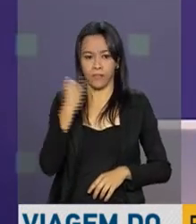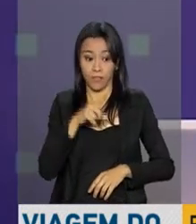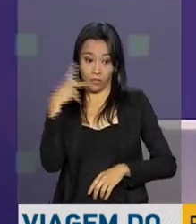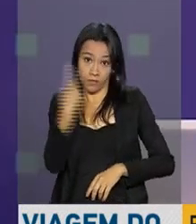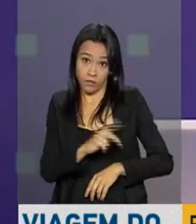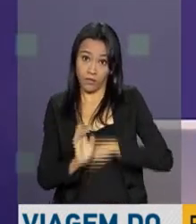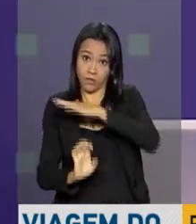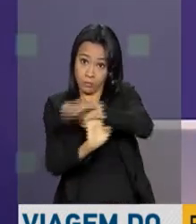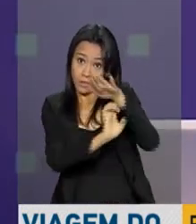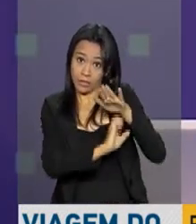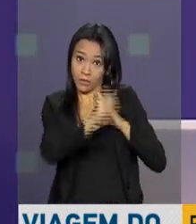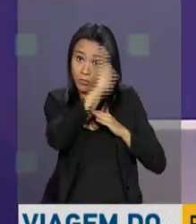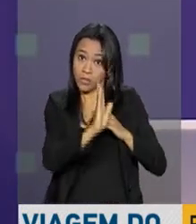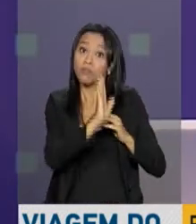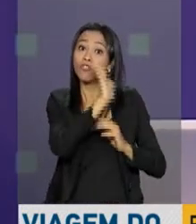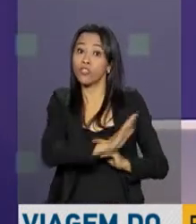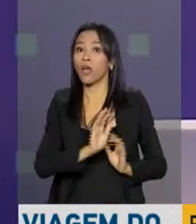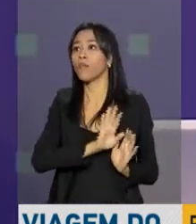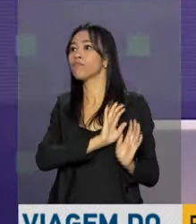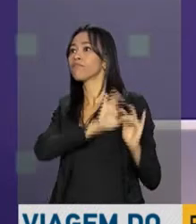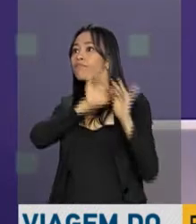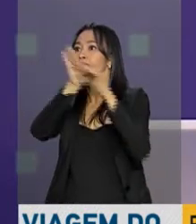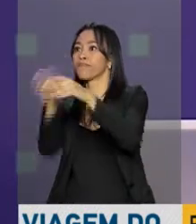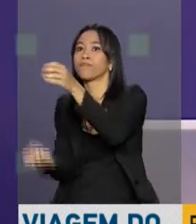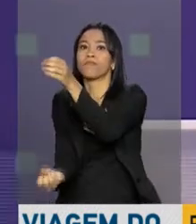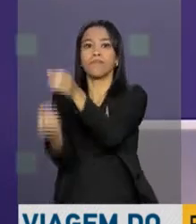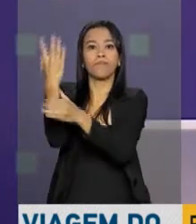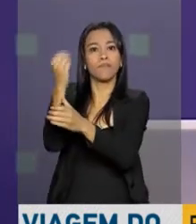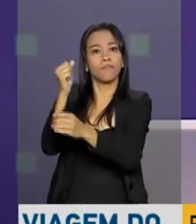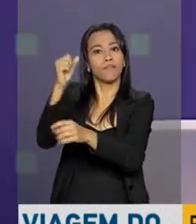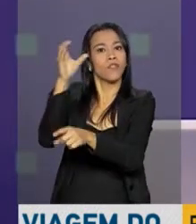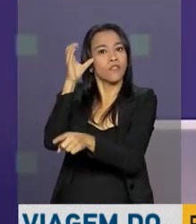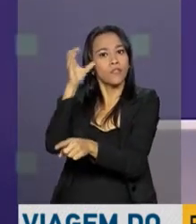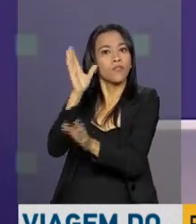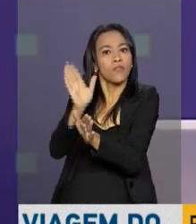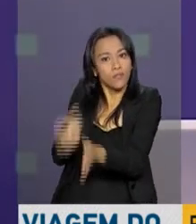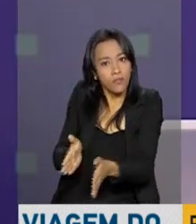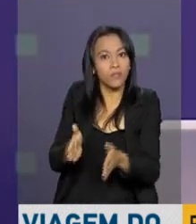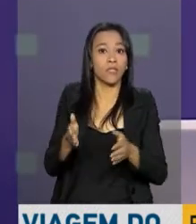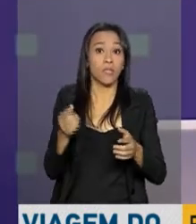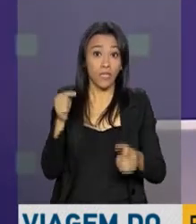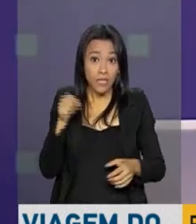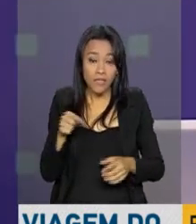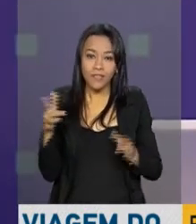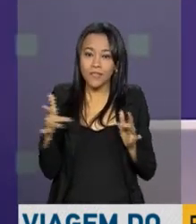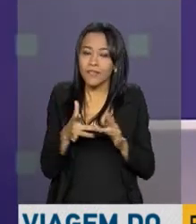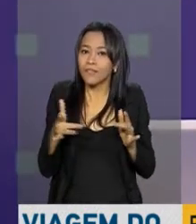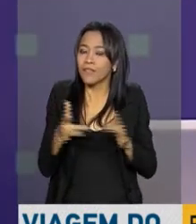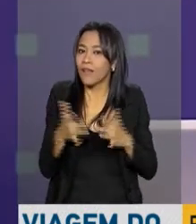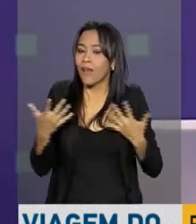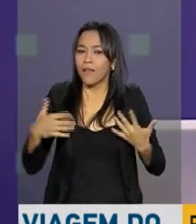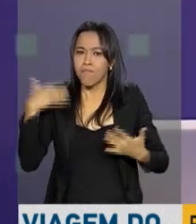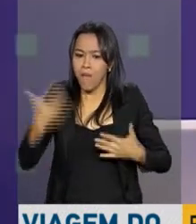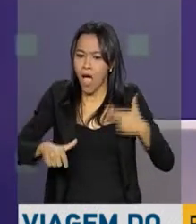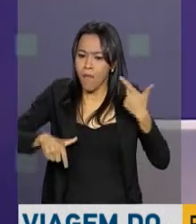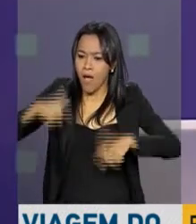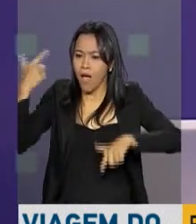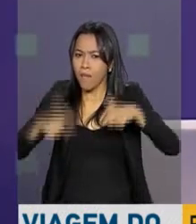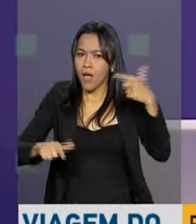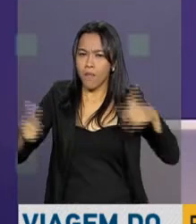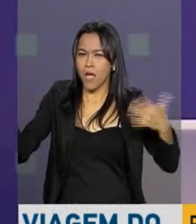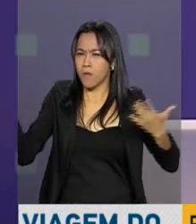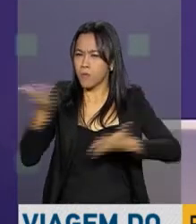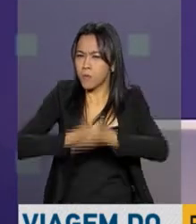brasileiras estabelecidas na China. E estes vínculos tendem a